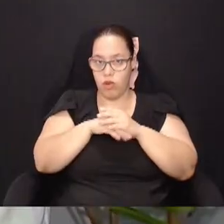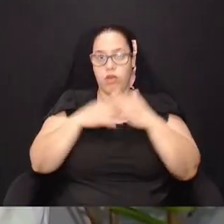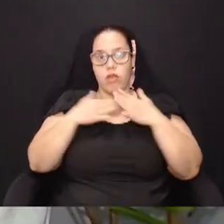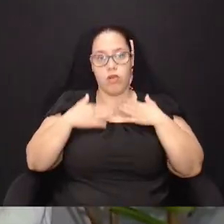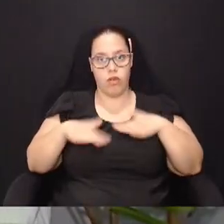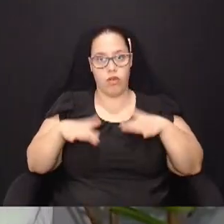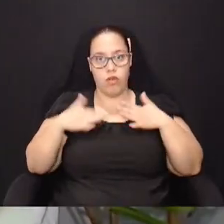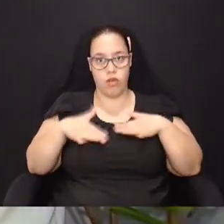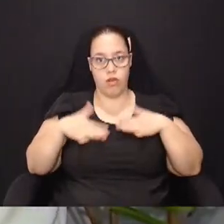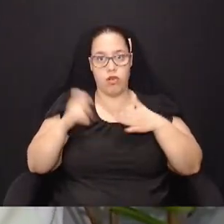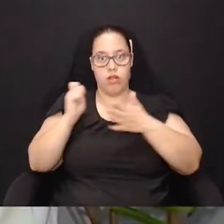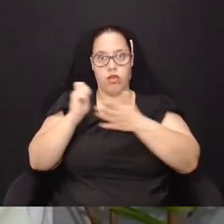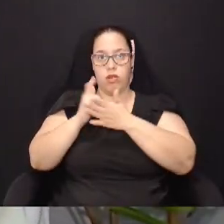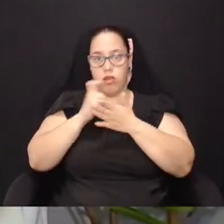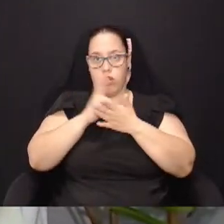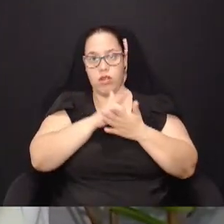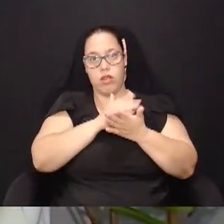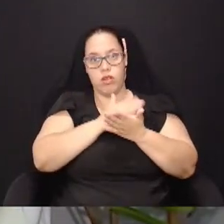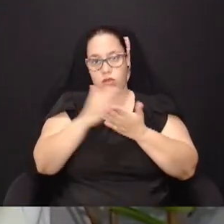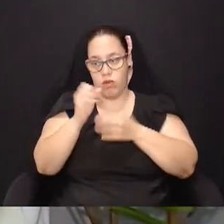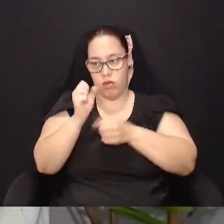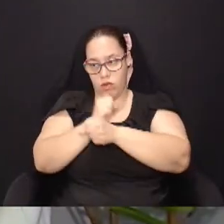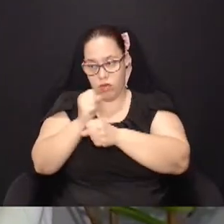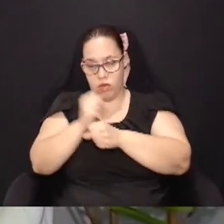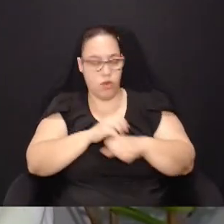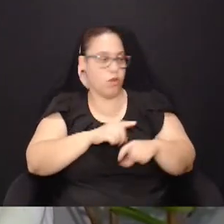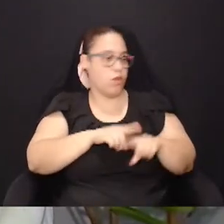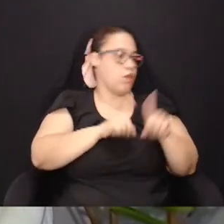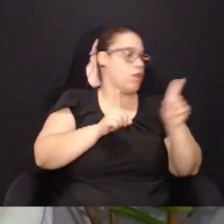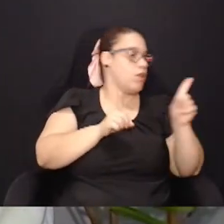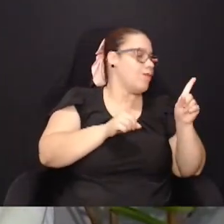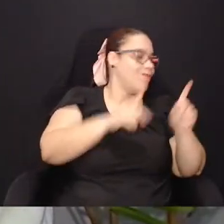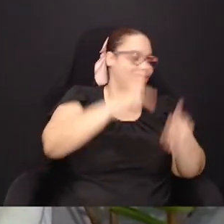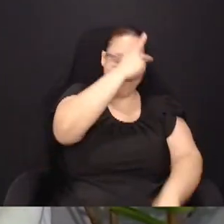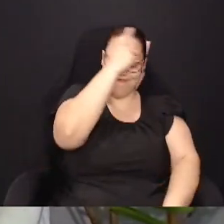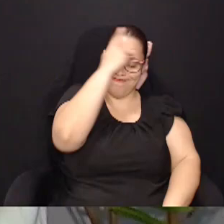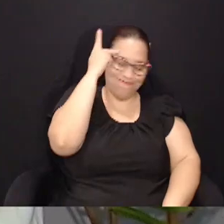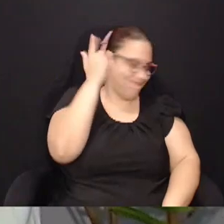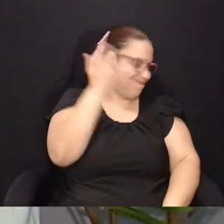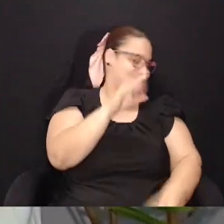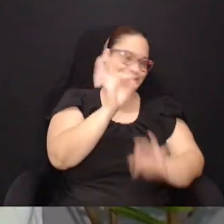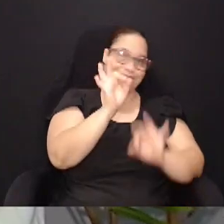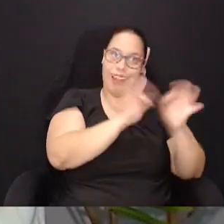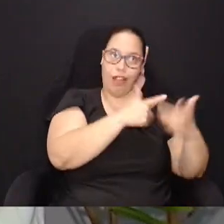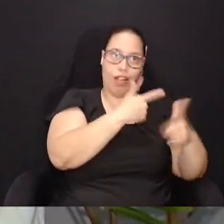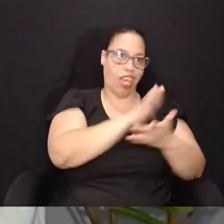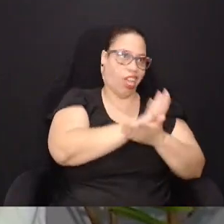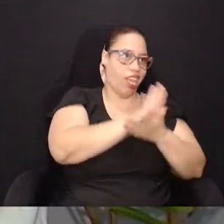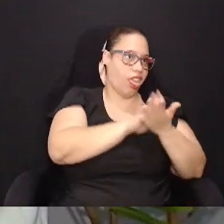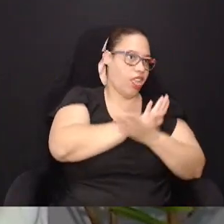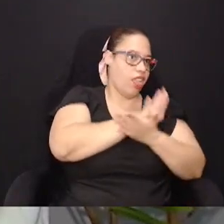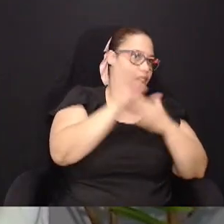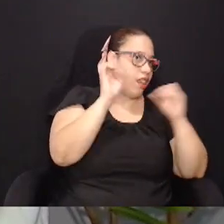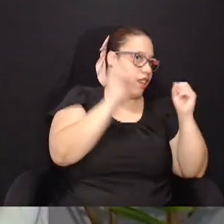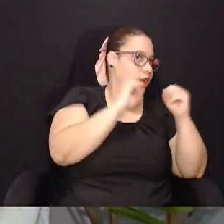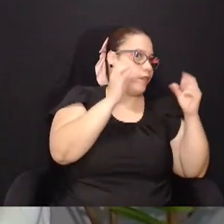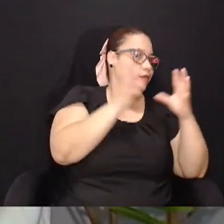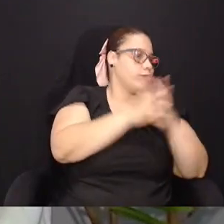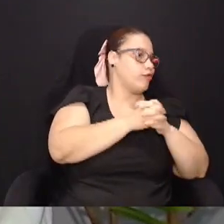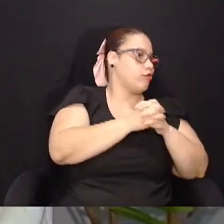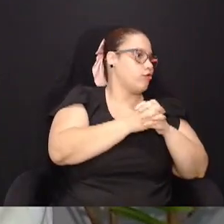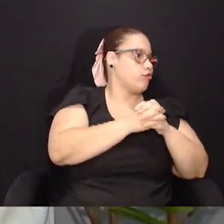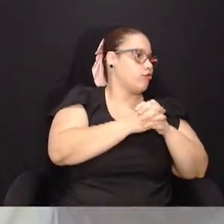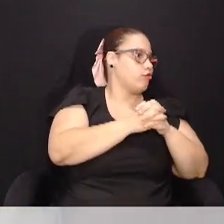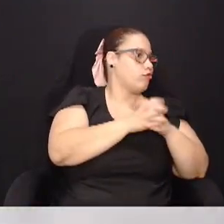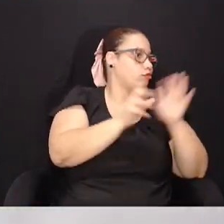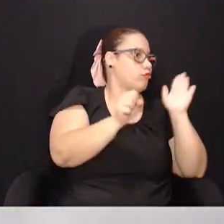compras desse início de ano. Mas sempre tem aquela galera que não faz planejamento e aí se ferra na questão do orçamento,